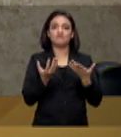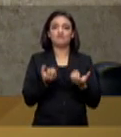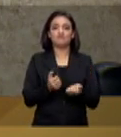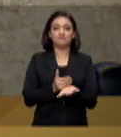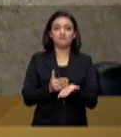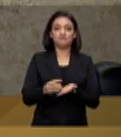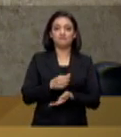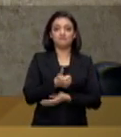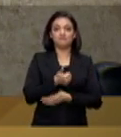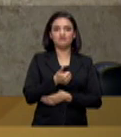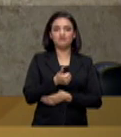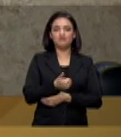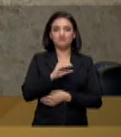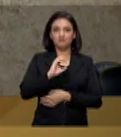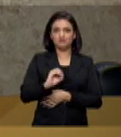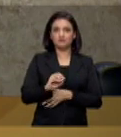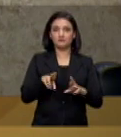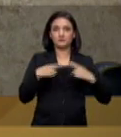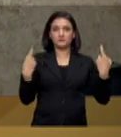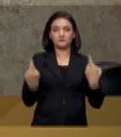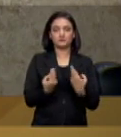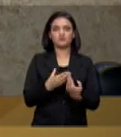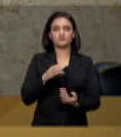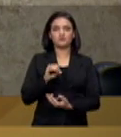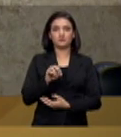ordinária do plenário do Supremo Tribunal Federal.